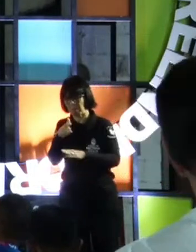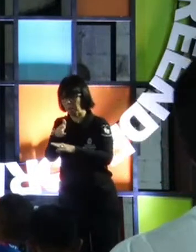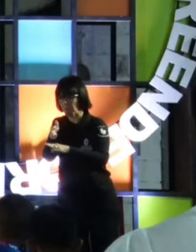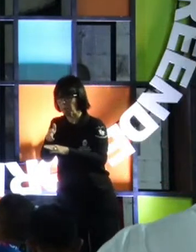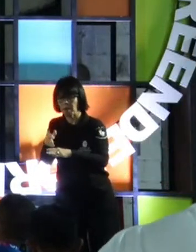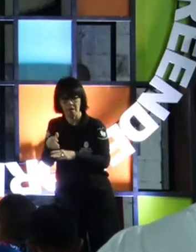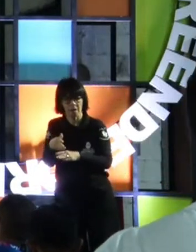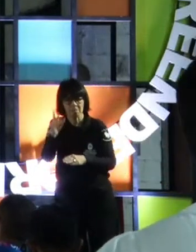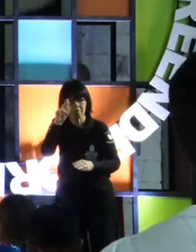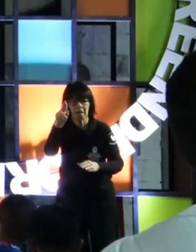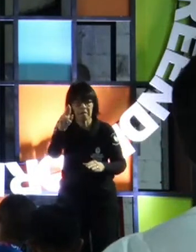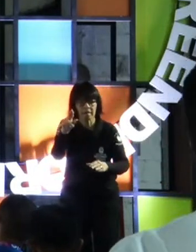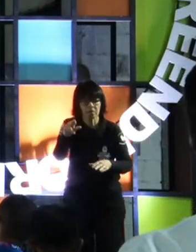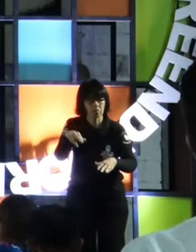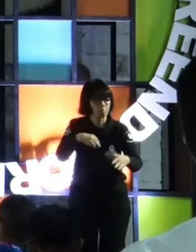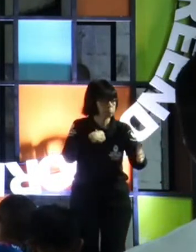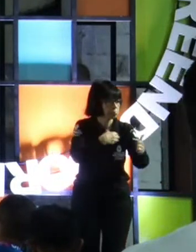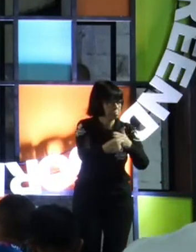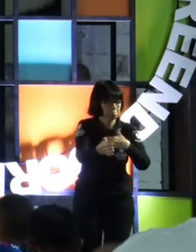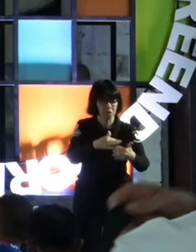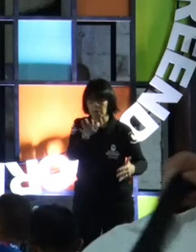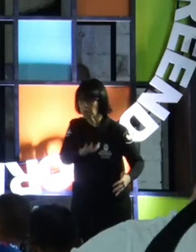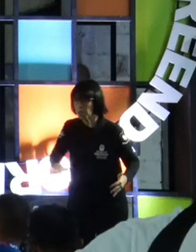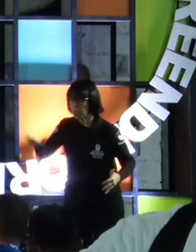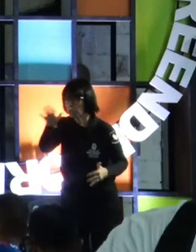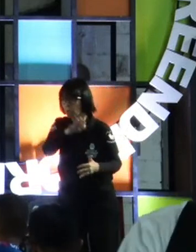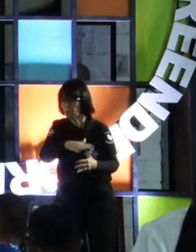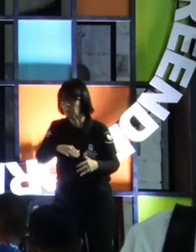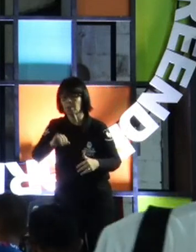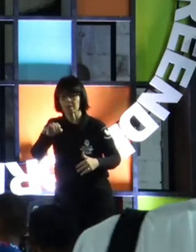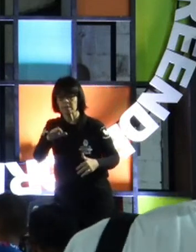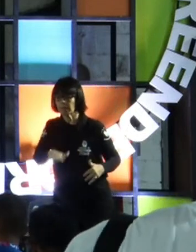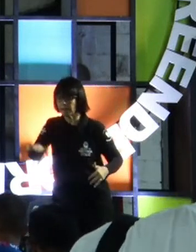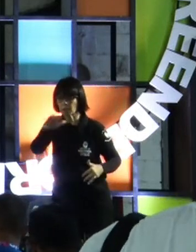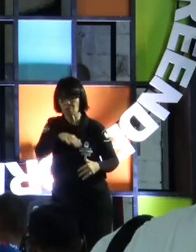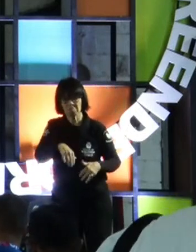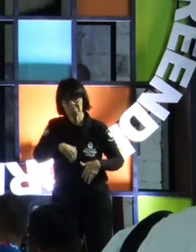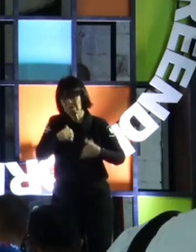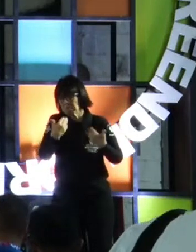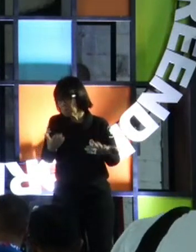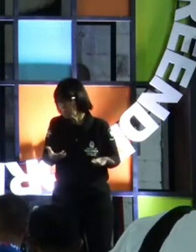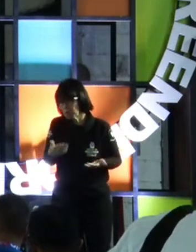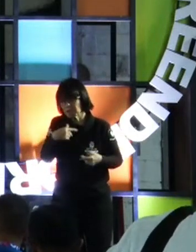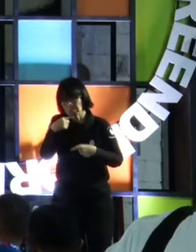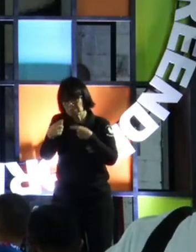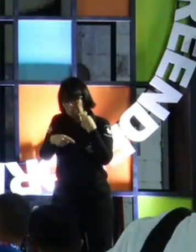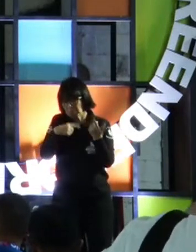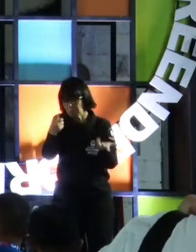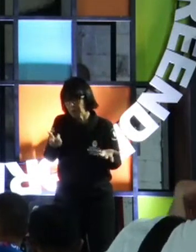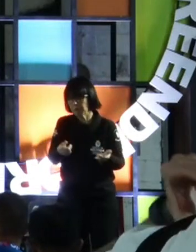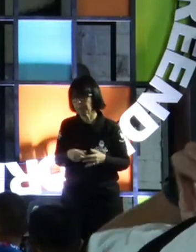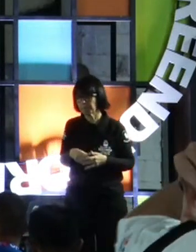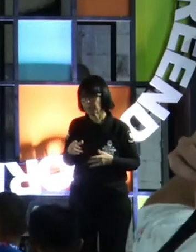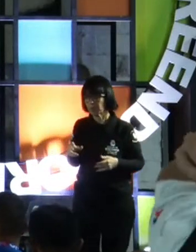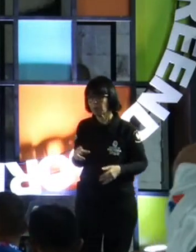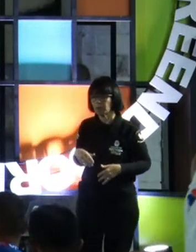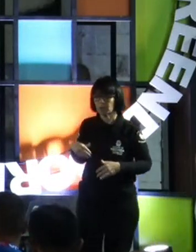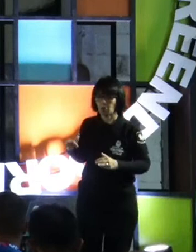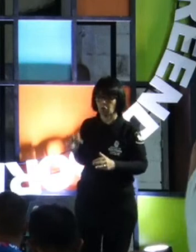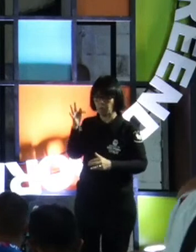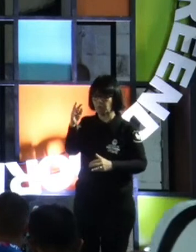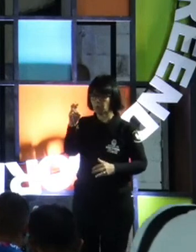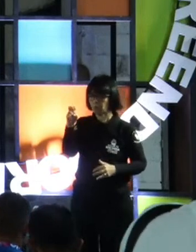dona? Ninguém. É todo mundo e, quando é todo mundo, não é ninguém. Então, a minha tese otimista é de que daqui a, sei lá, 50